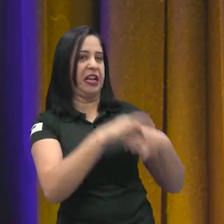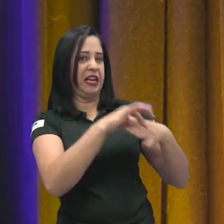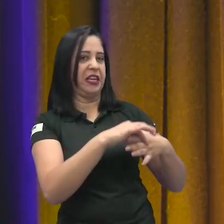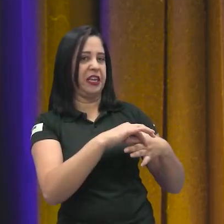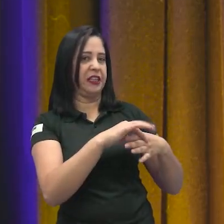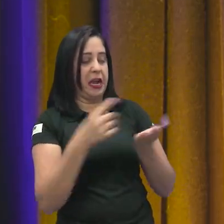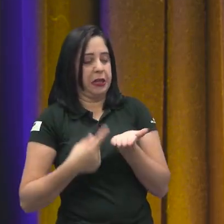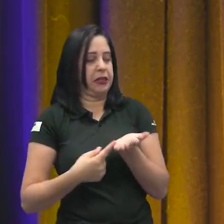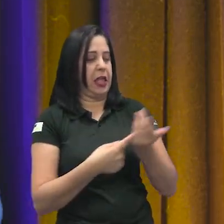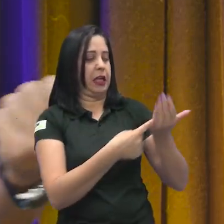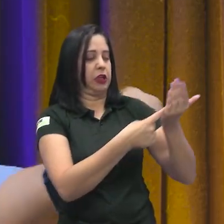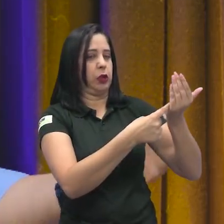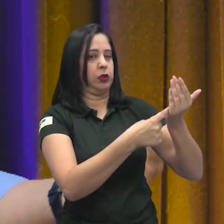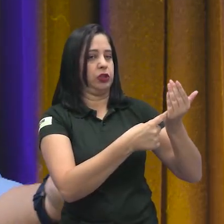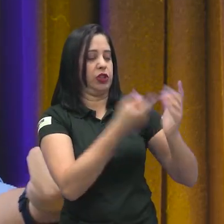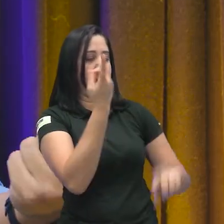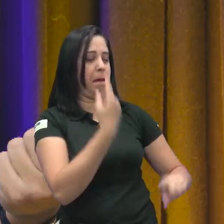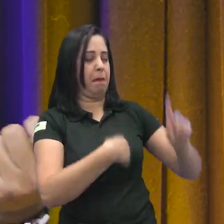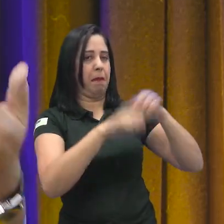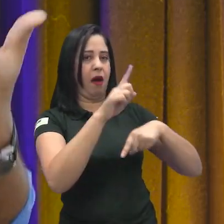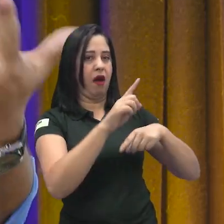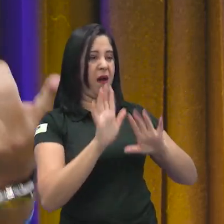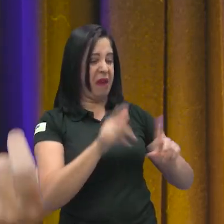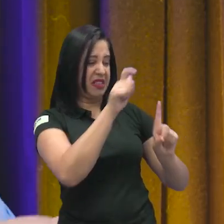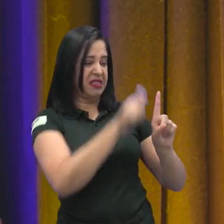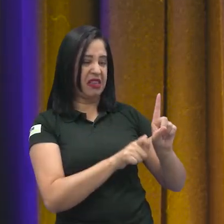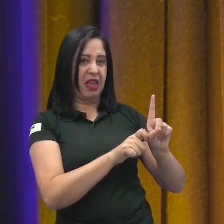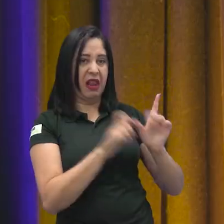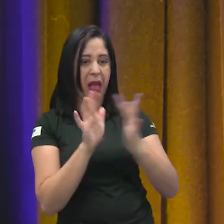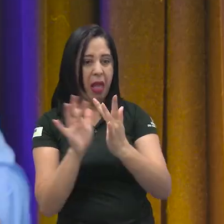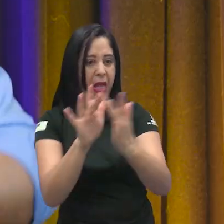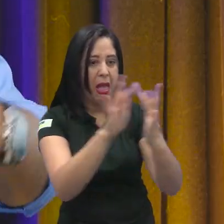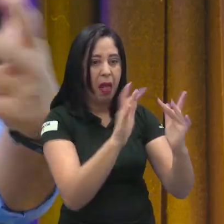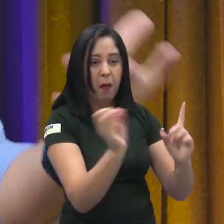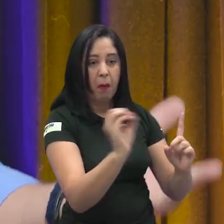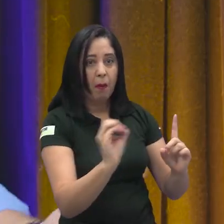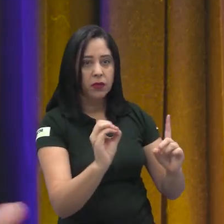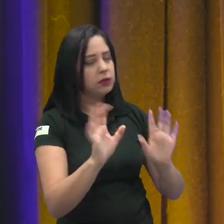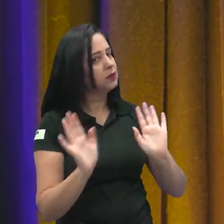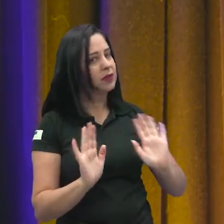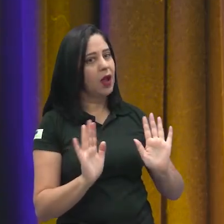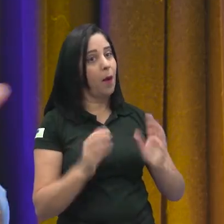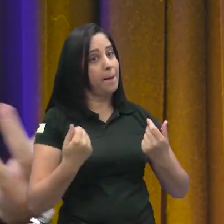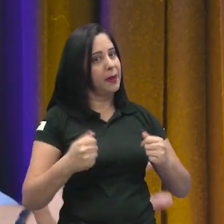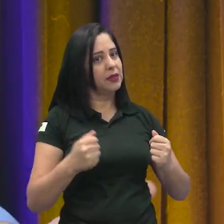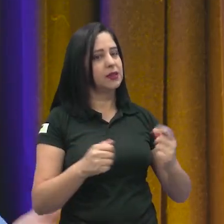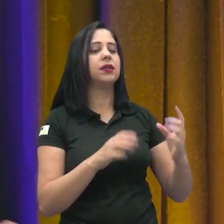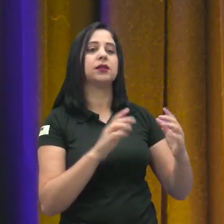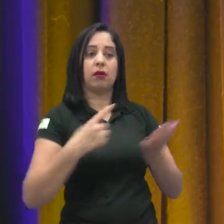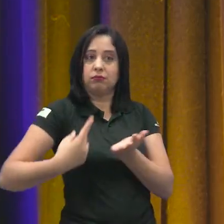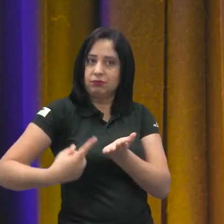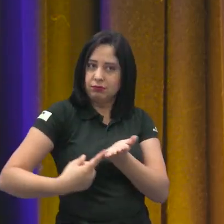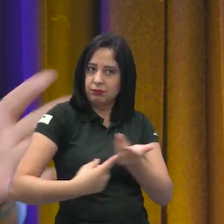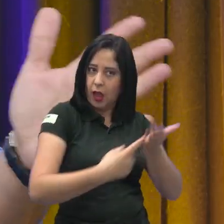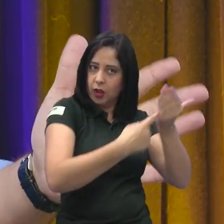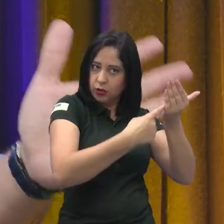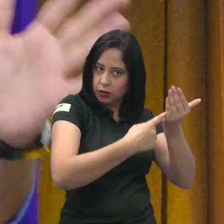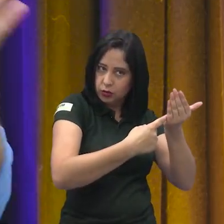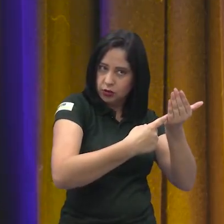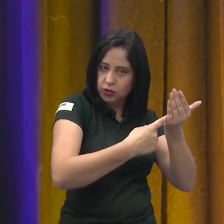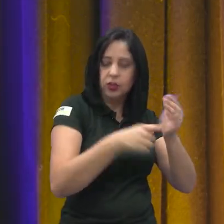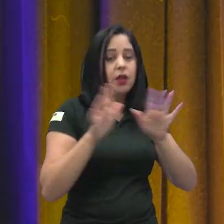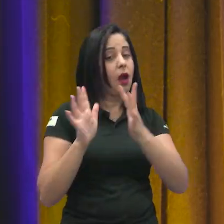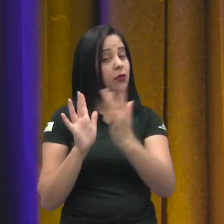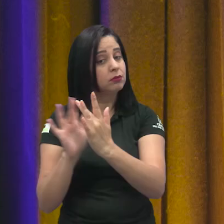no celular, mas não tem nenhuma questão de contato interpessoal, de network, não, acaba perdendo esse sentido. Dá para